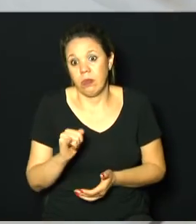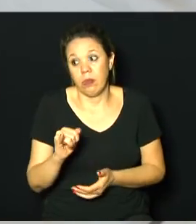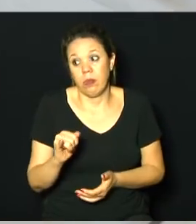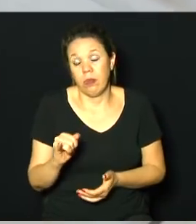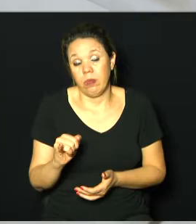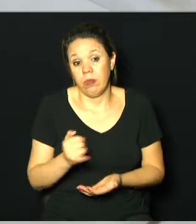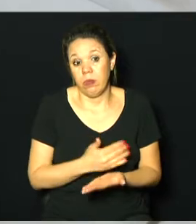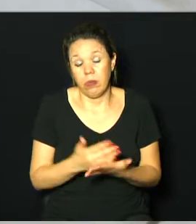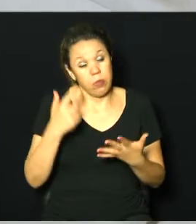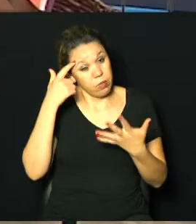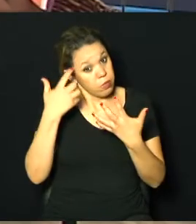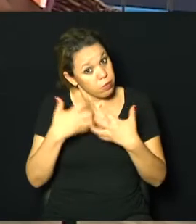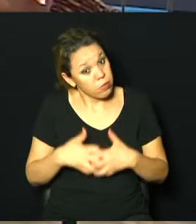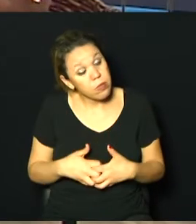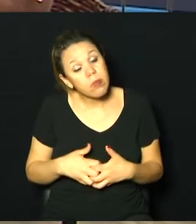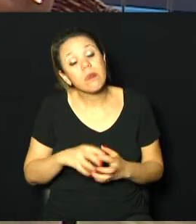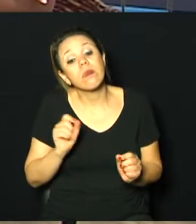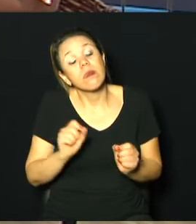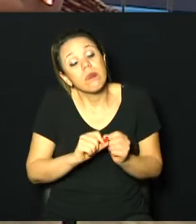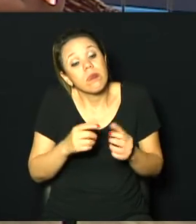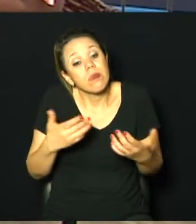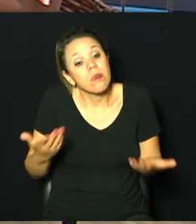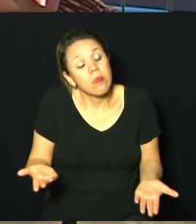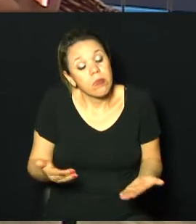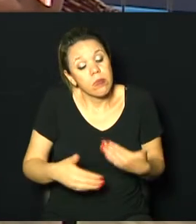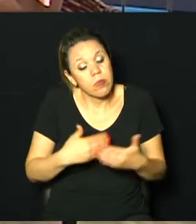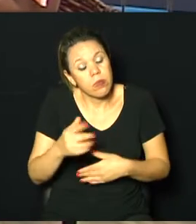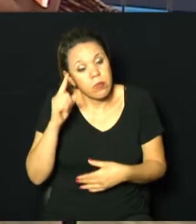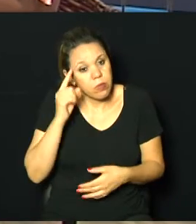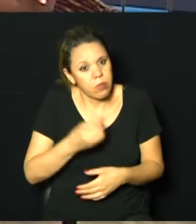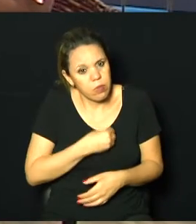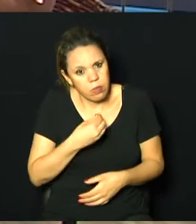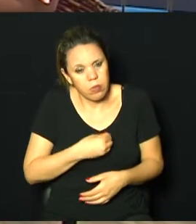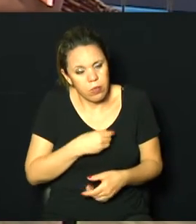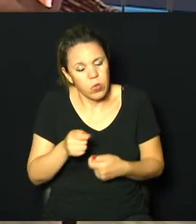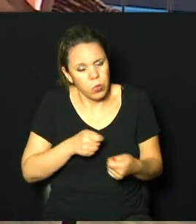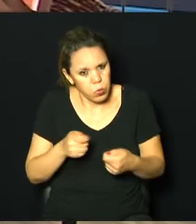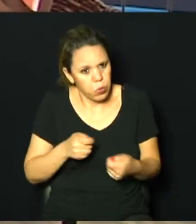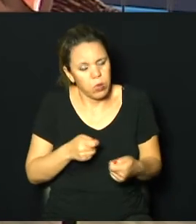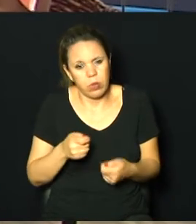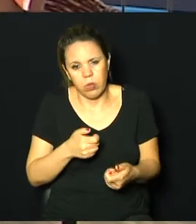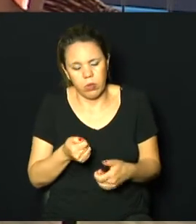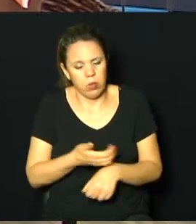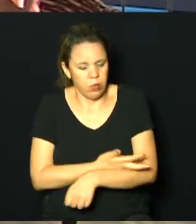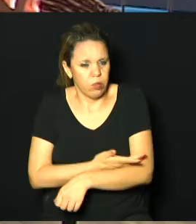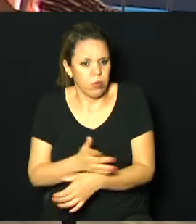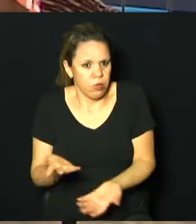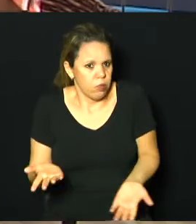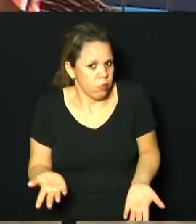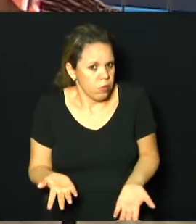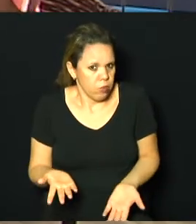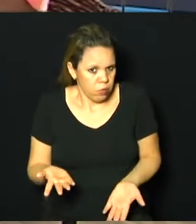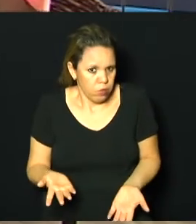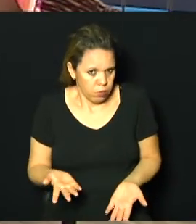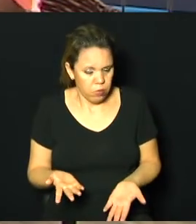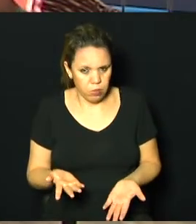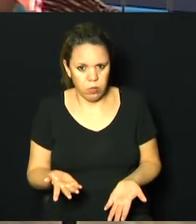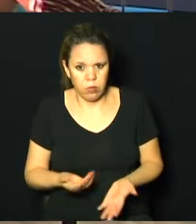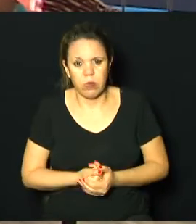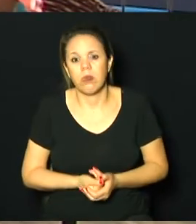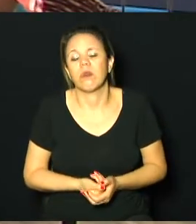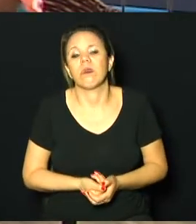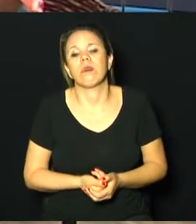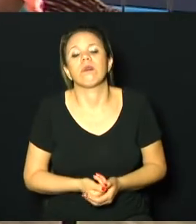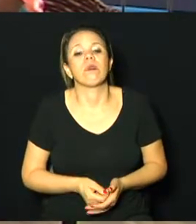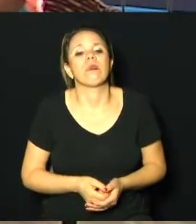gente começar a refletir no que a gente está fazendo no nosso dia a dia, né? Controlar um pouquinho as emoções. Porque Eu eu